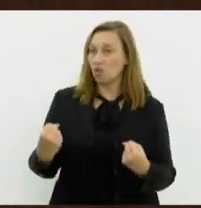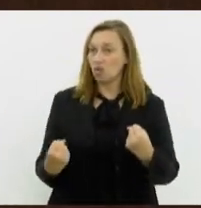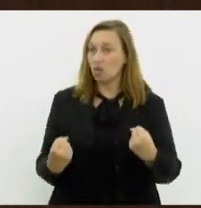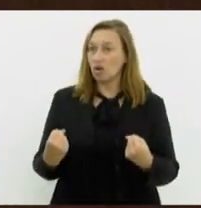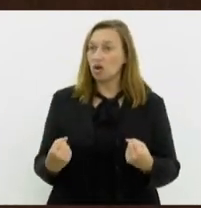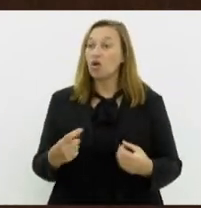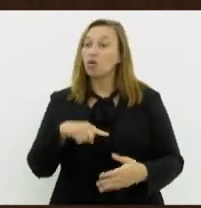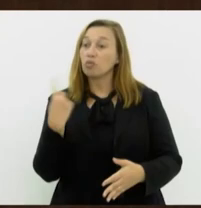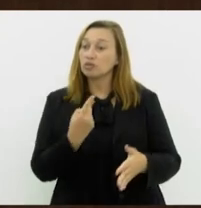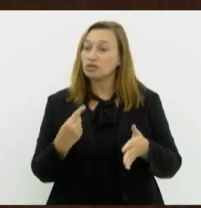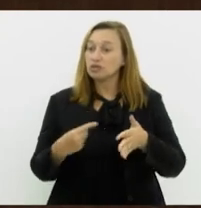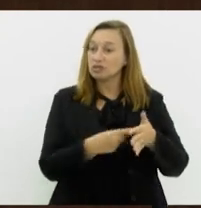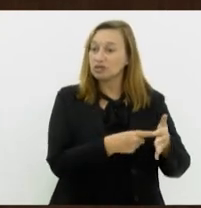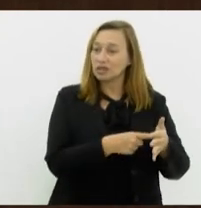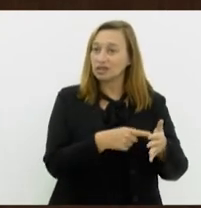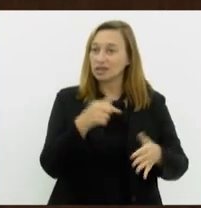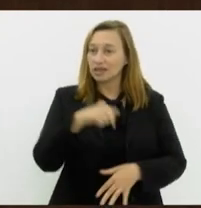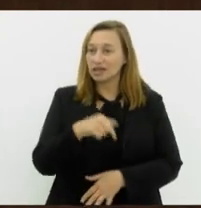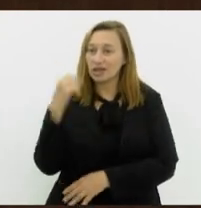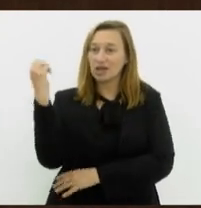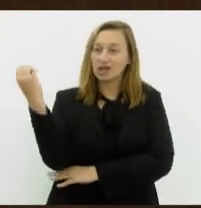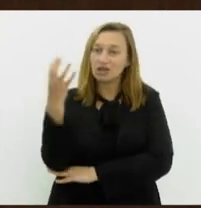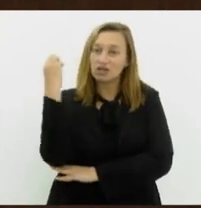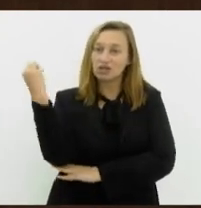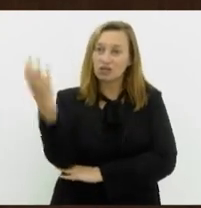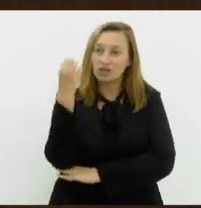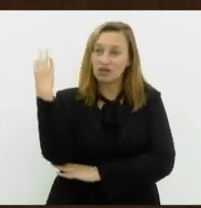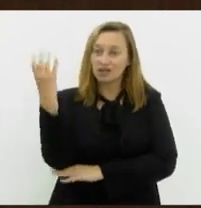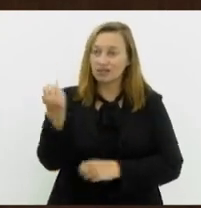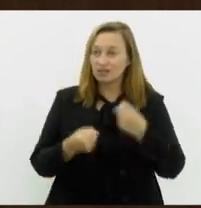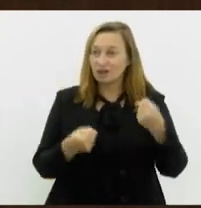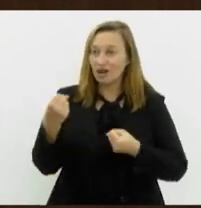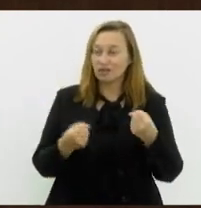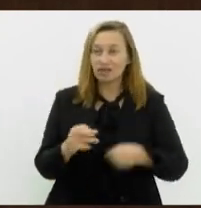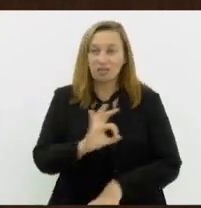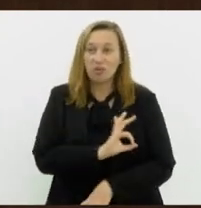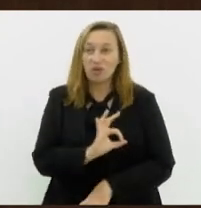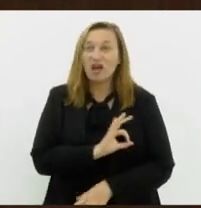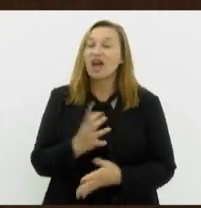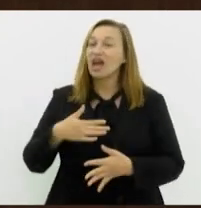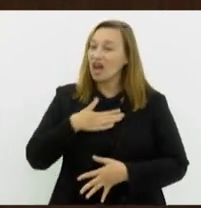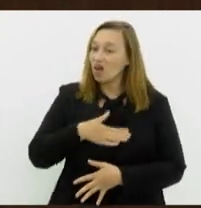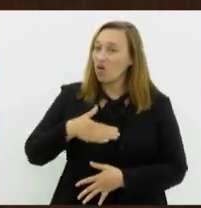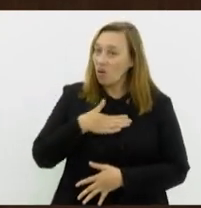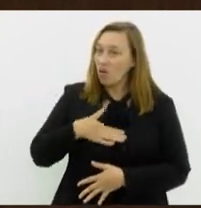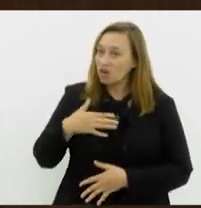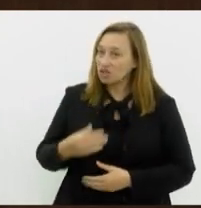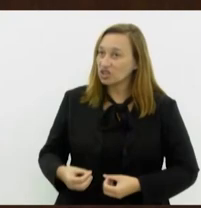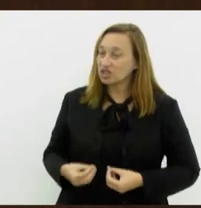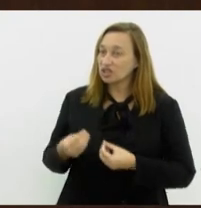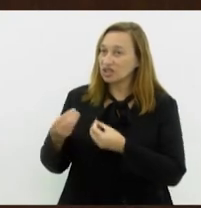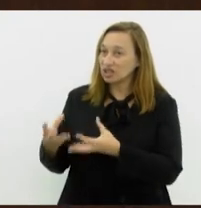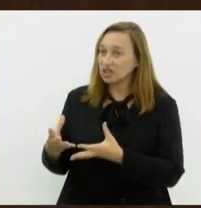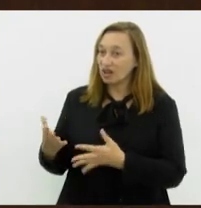nós denunciamos aqui. Ela gosta, deputado Rodrigo Amorim, de dar mordomia para vagabundo, porque